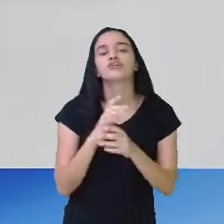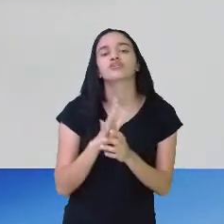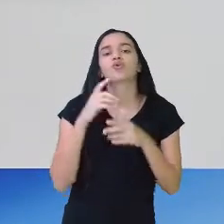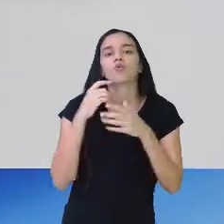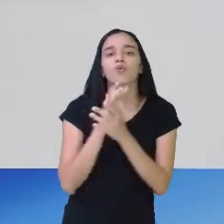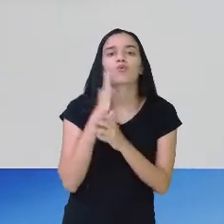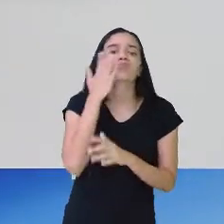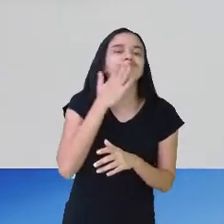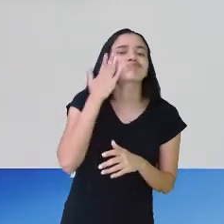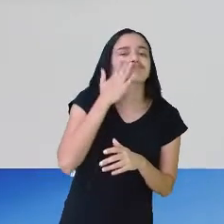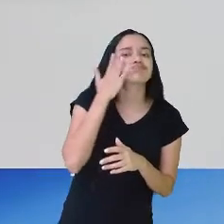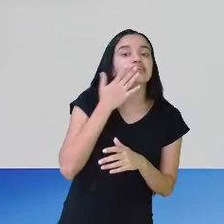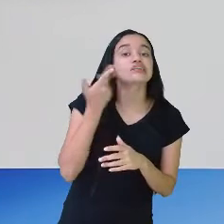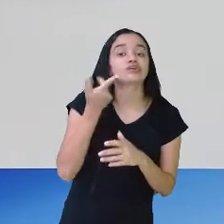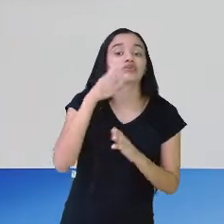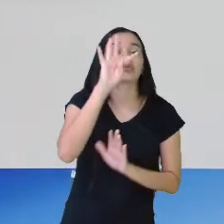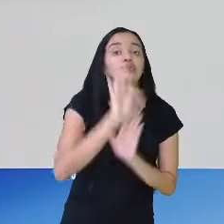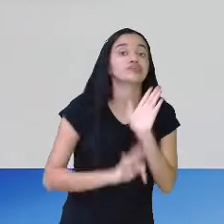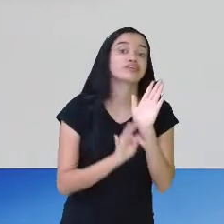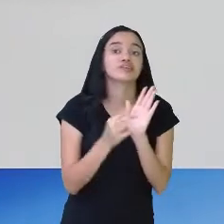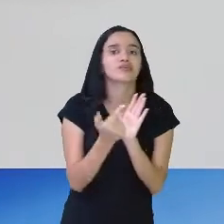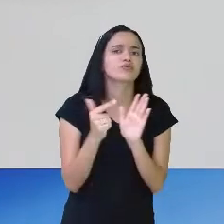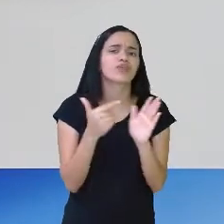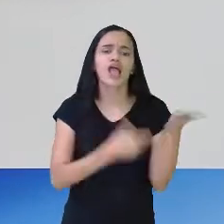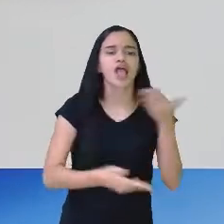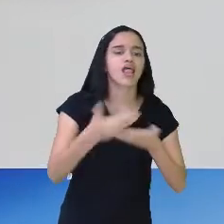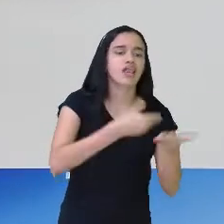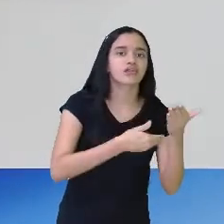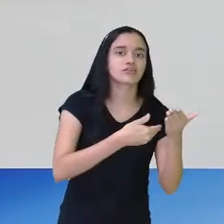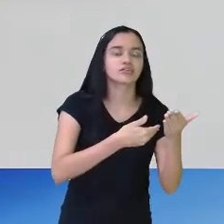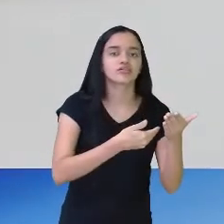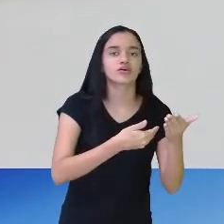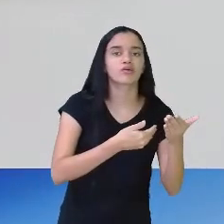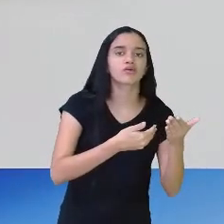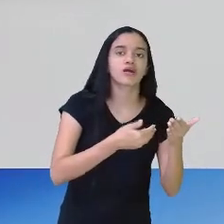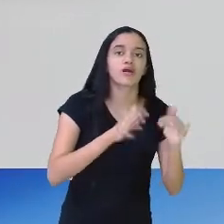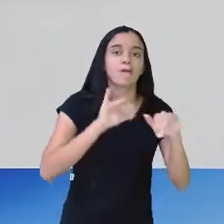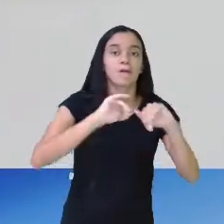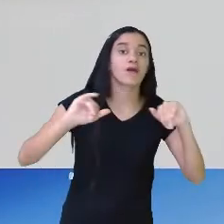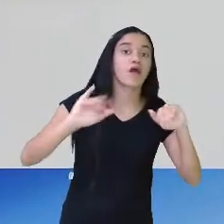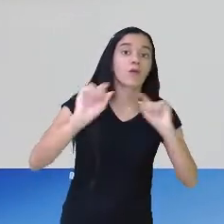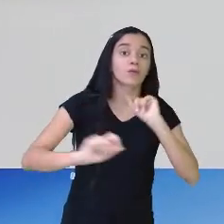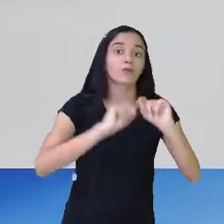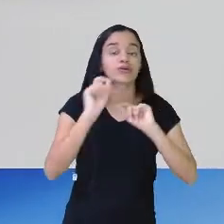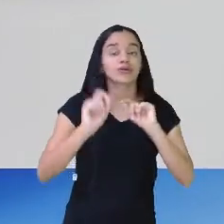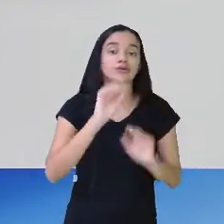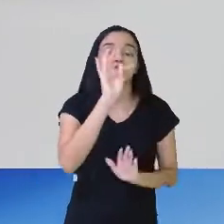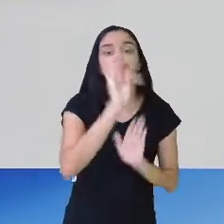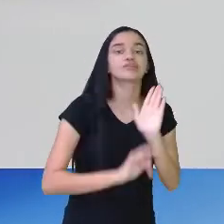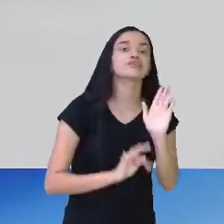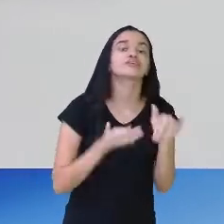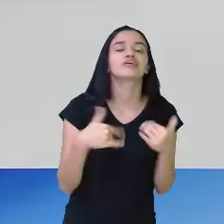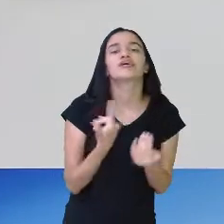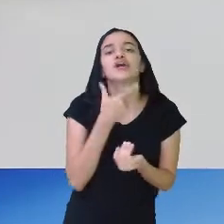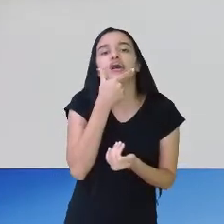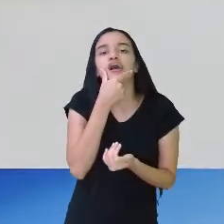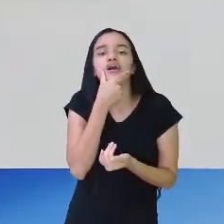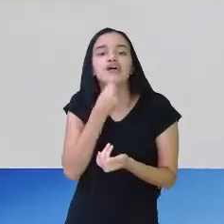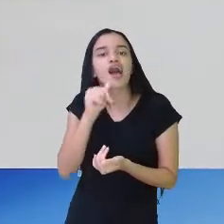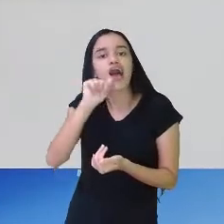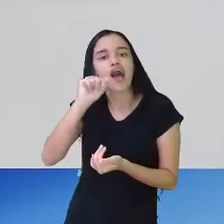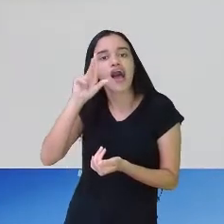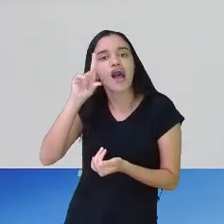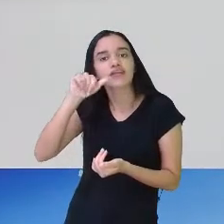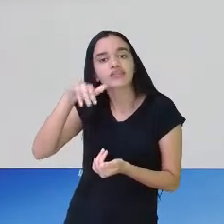discurso, o único texto que não tem relação com nenhum outro texto foi o texto dito pelo Adão Mítico, que seria